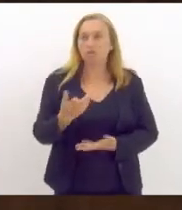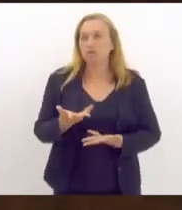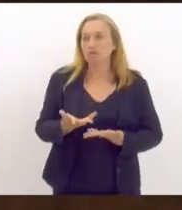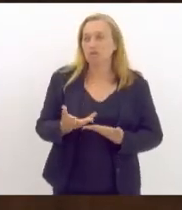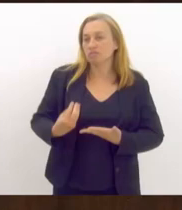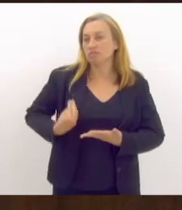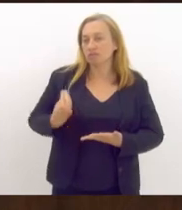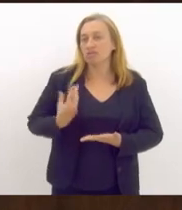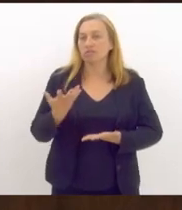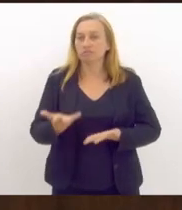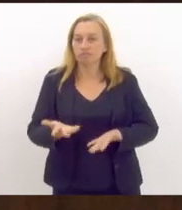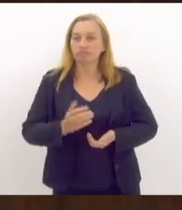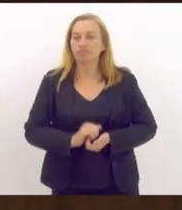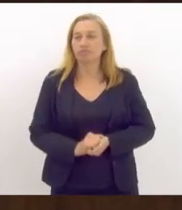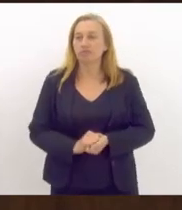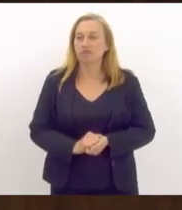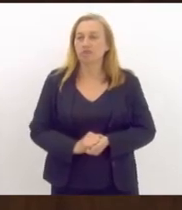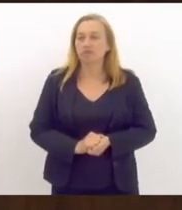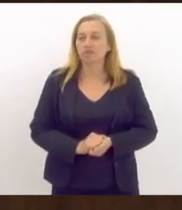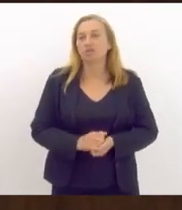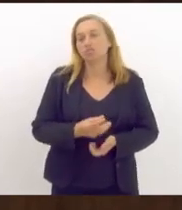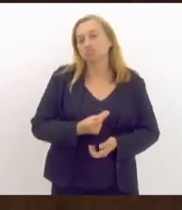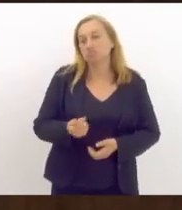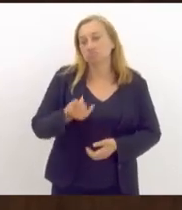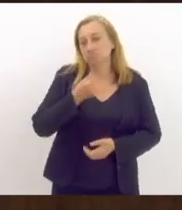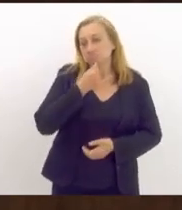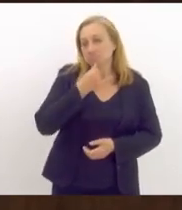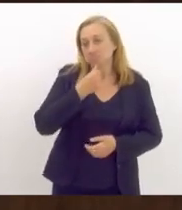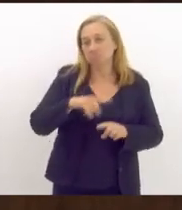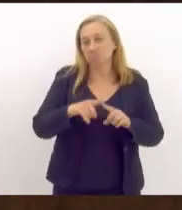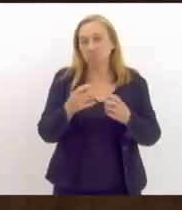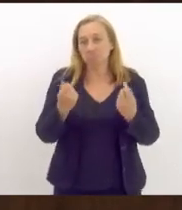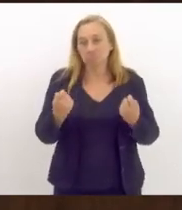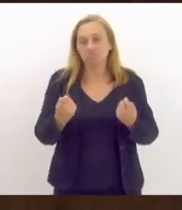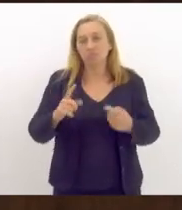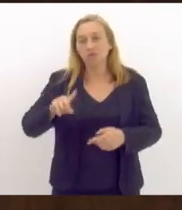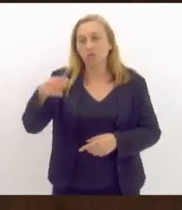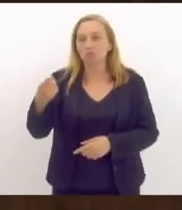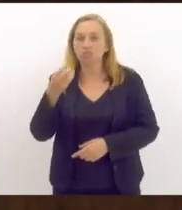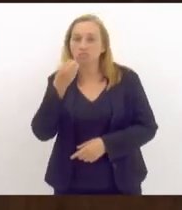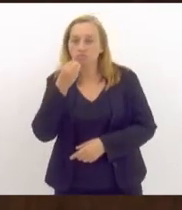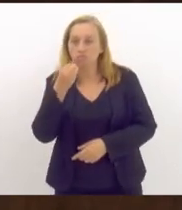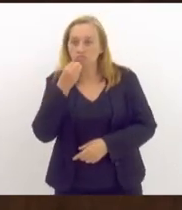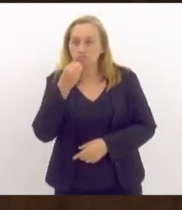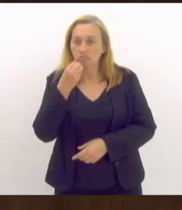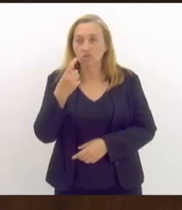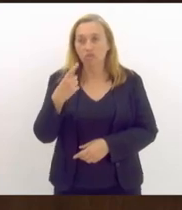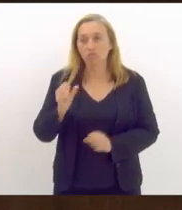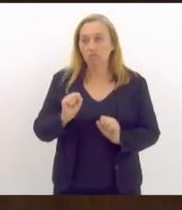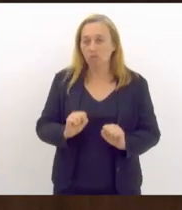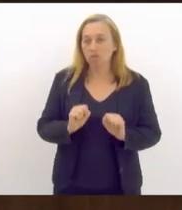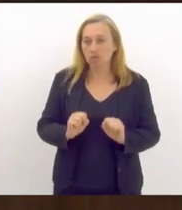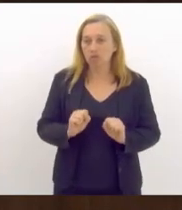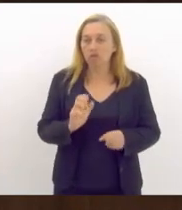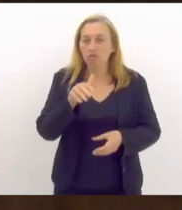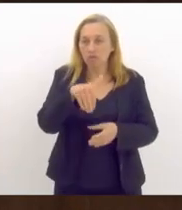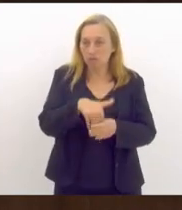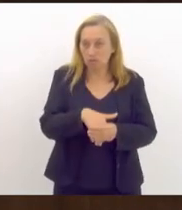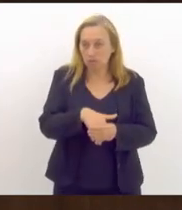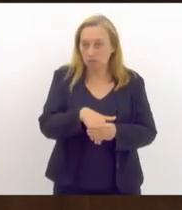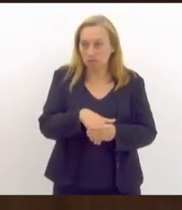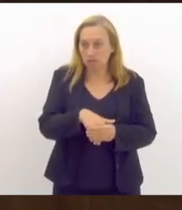estão vivendo então saio daqui triste mas espero que numa próxima oportunidade a gente possa votar